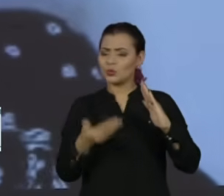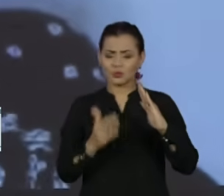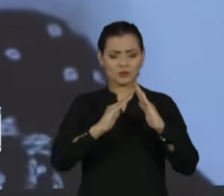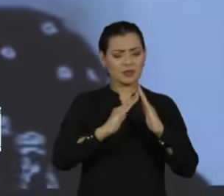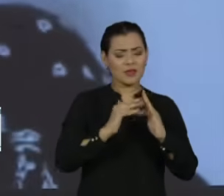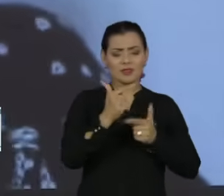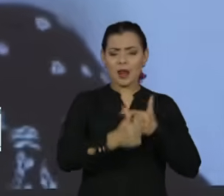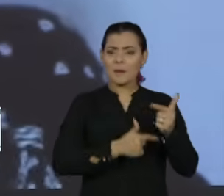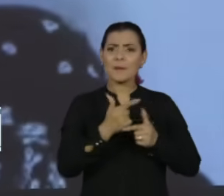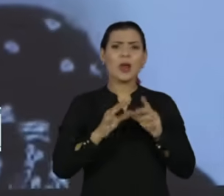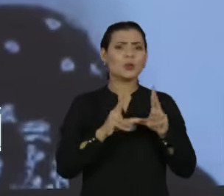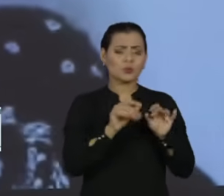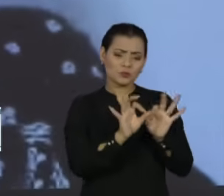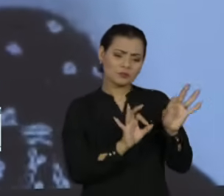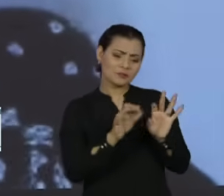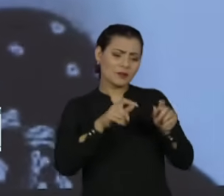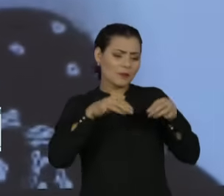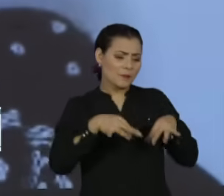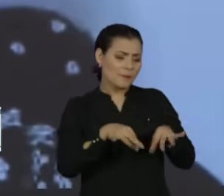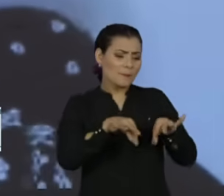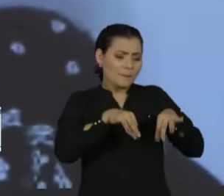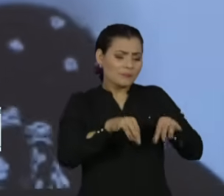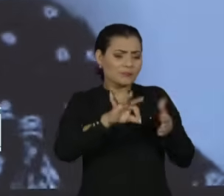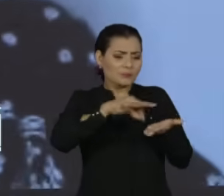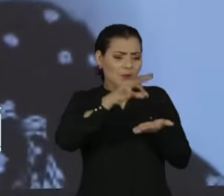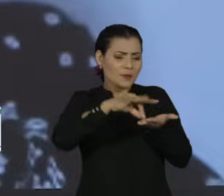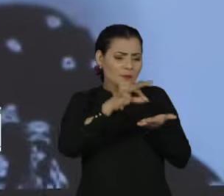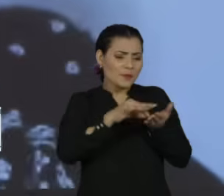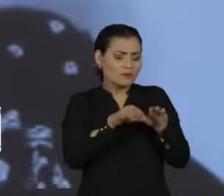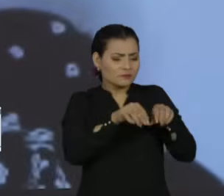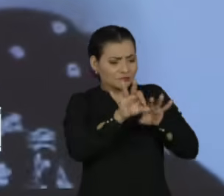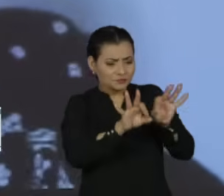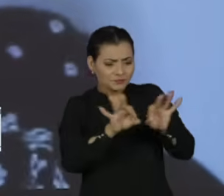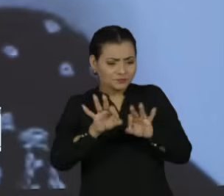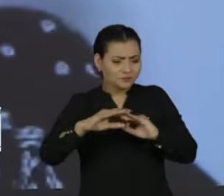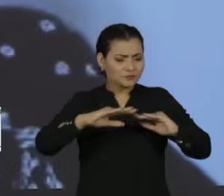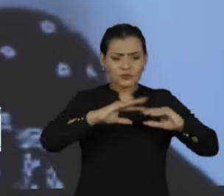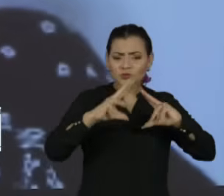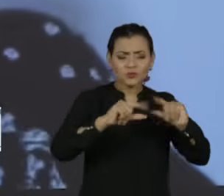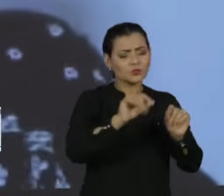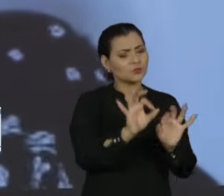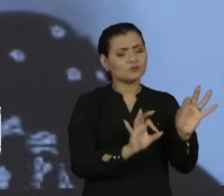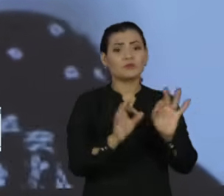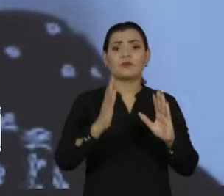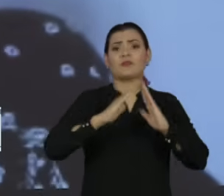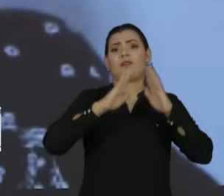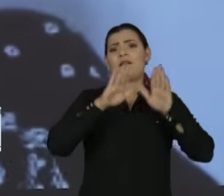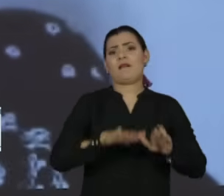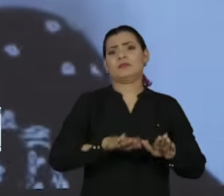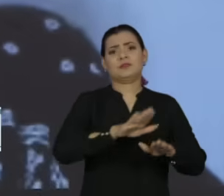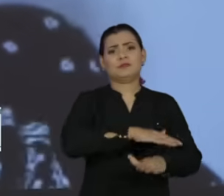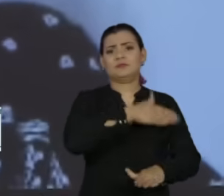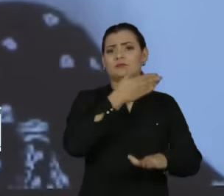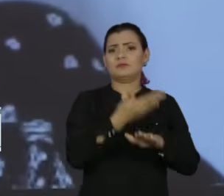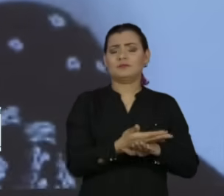trabalhos de patchwork. Então, eu me recolhi mais, eu fiquei mais tempo em casa